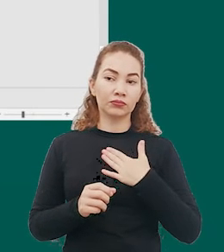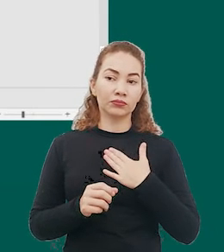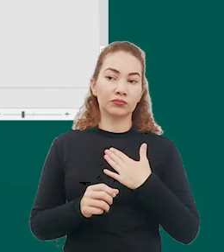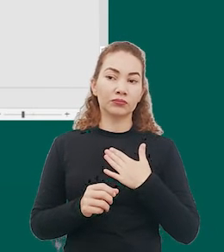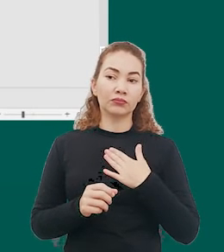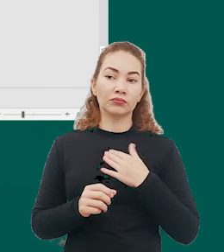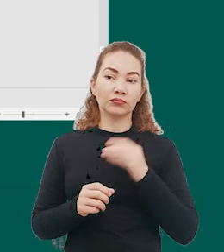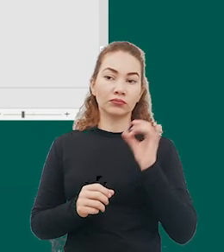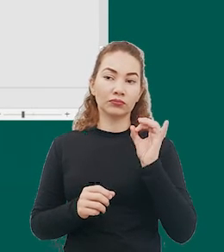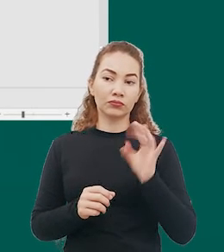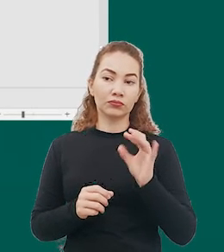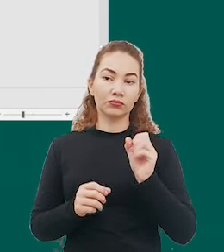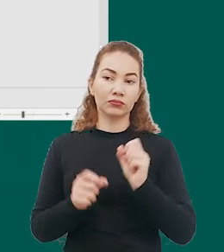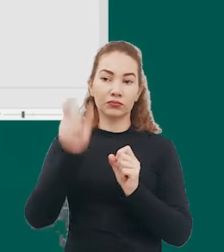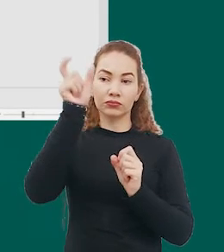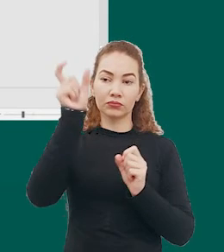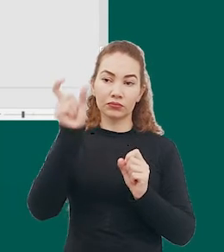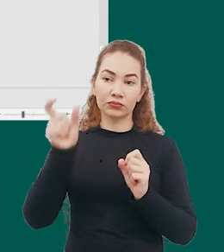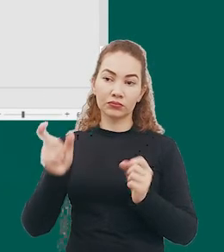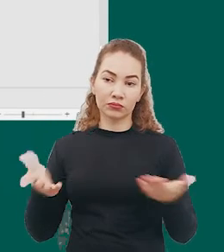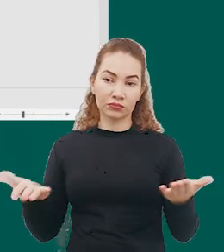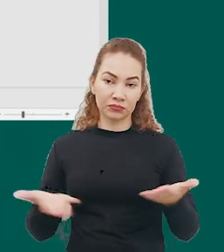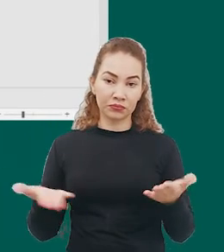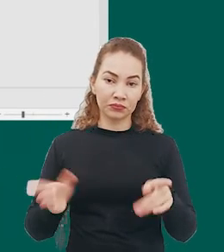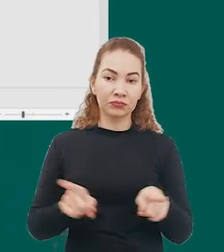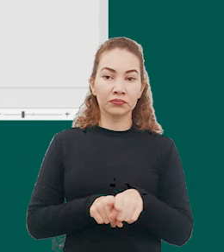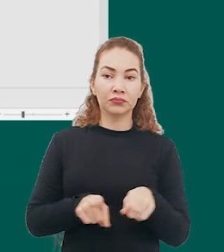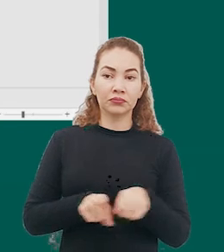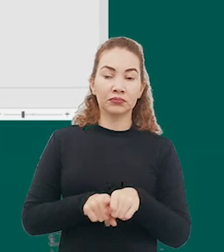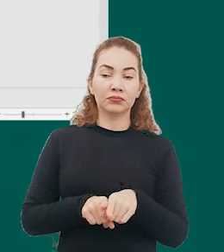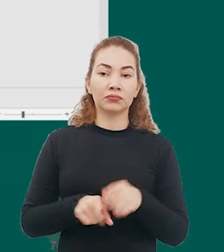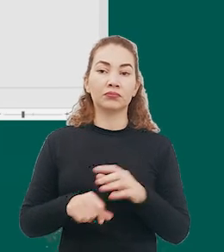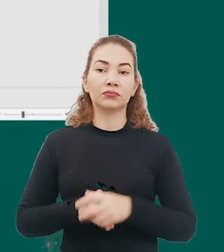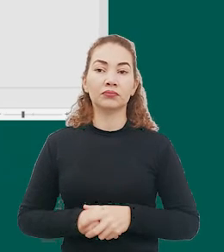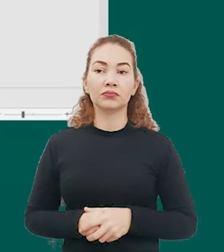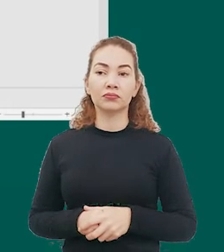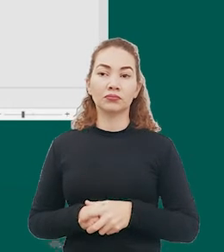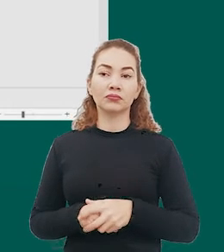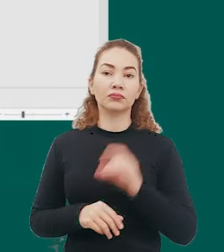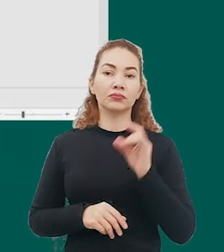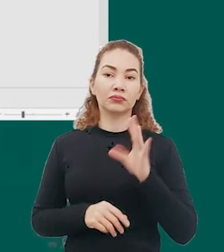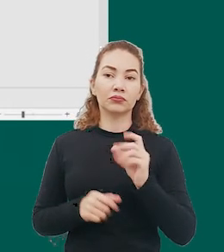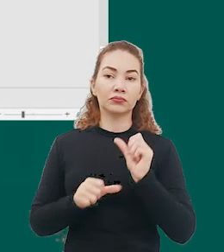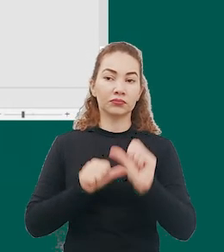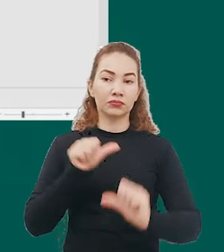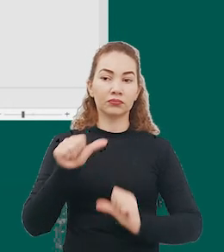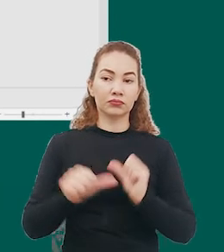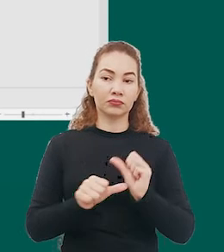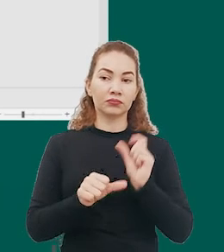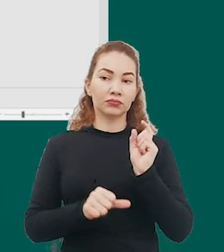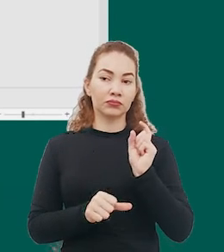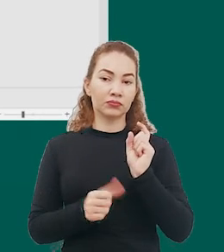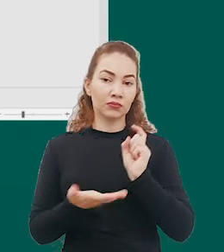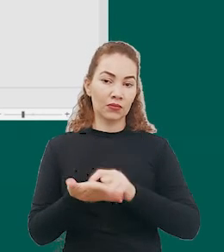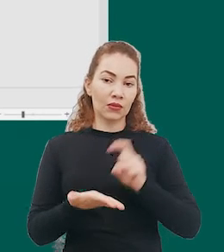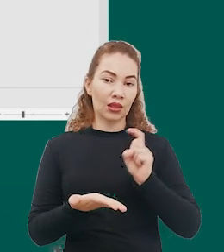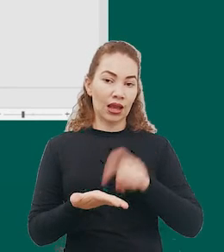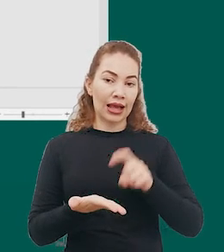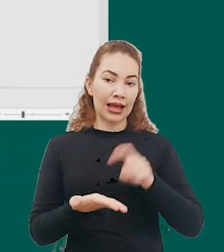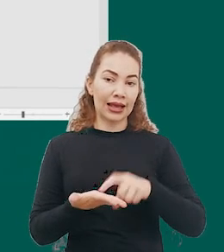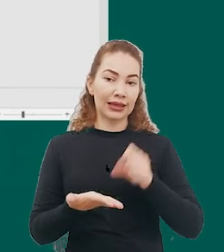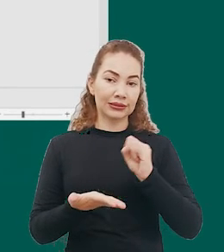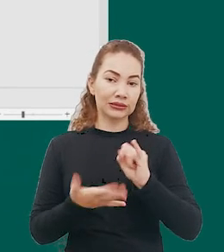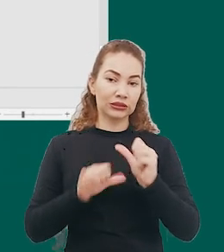aqui, tá aparecendo ao lado também tá, tô com tela pequena. Eu só vou trocar o slide e tu me disse